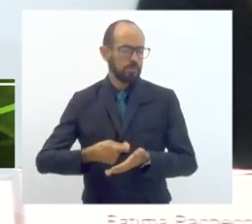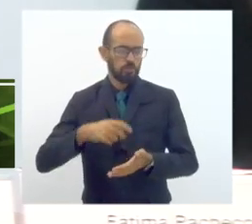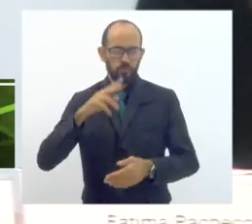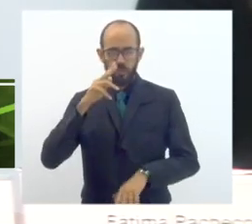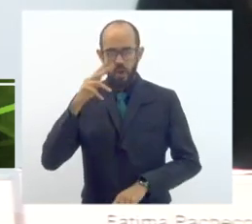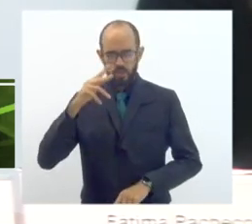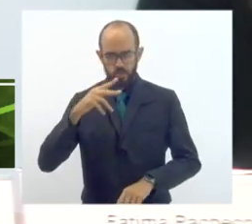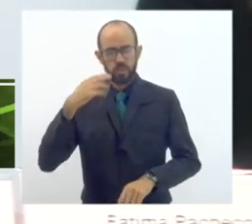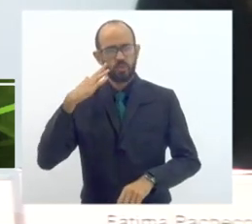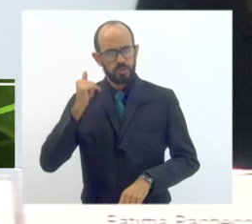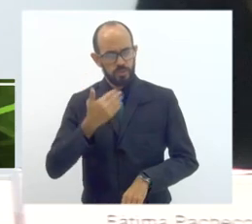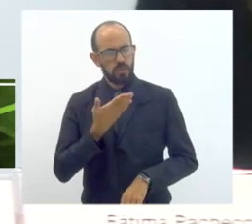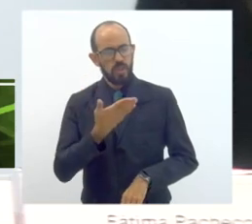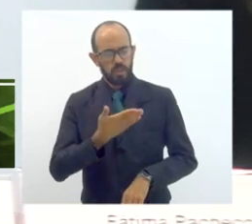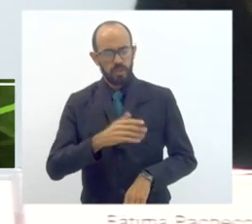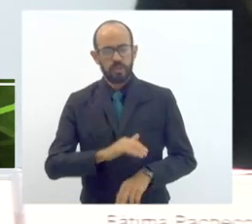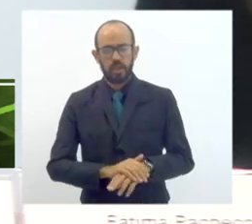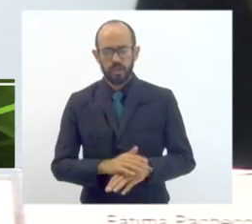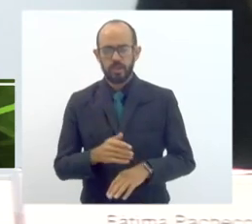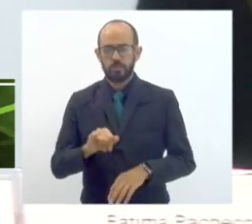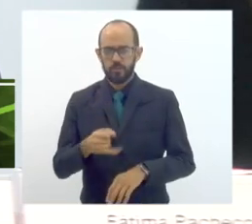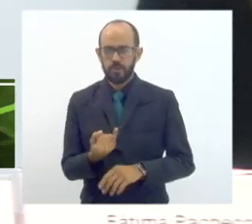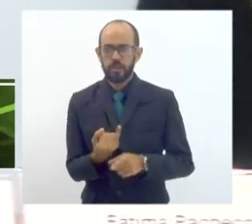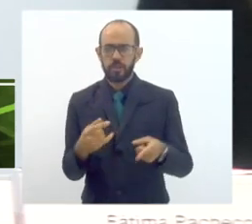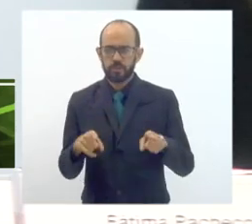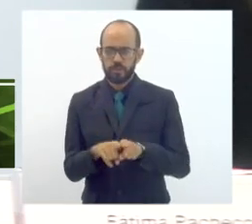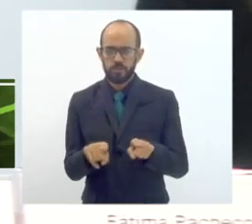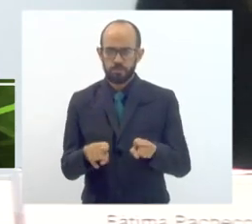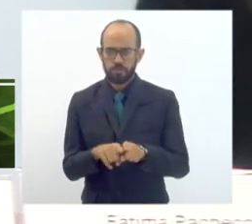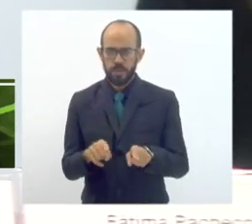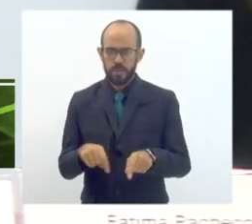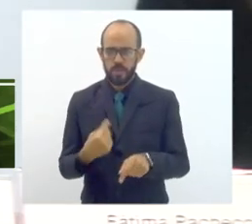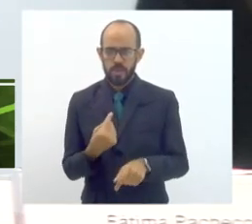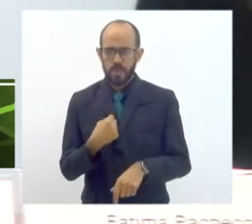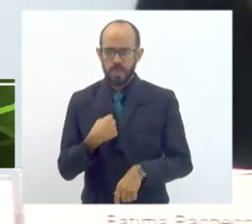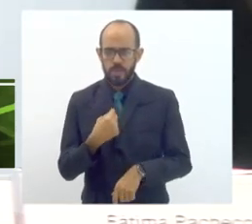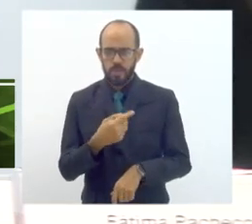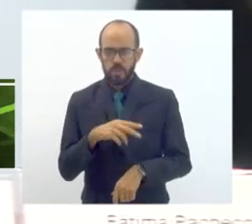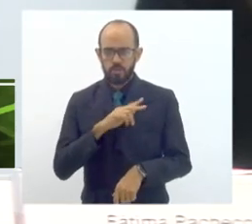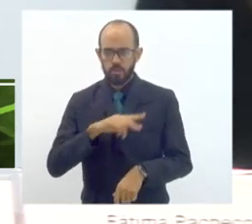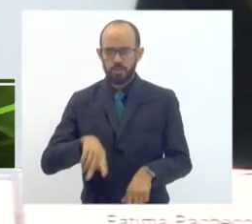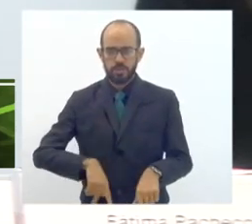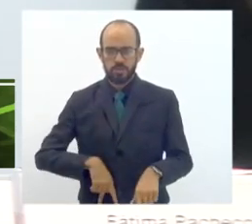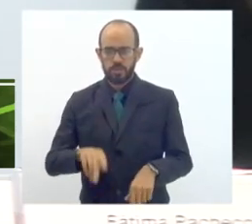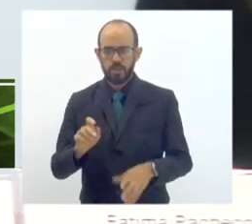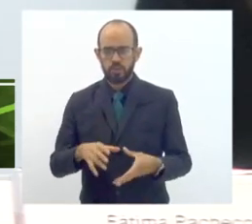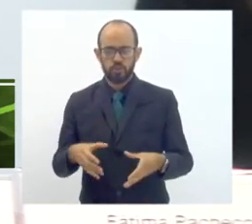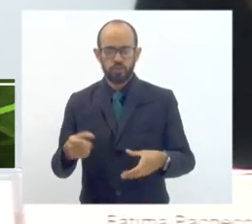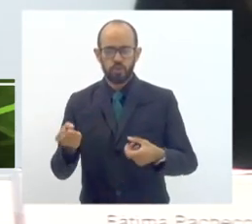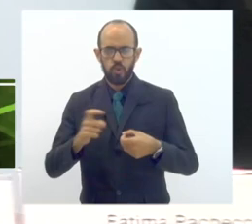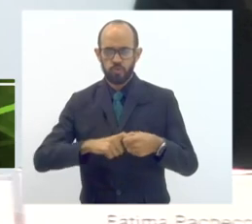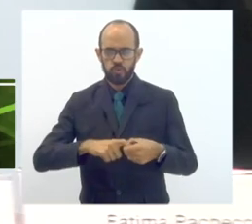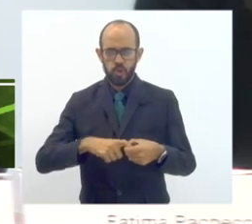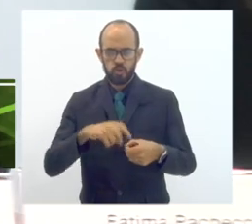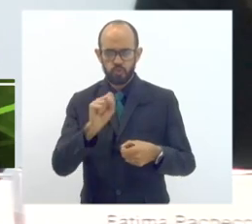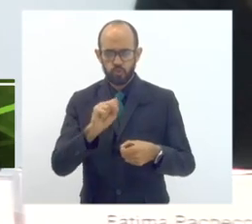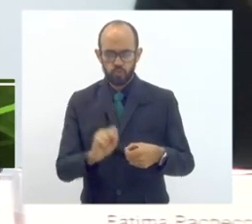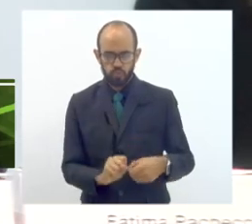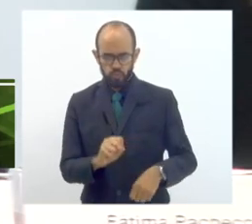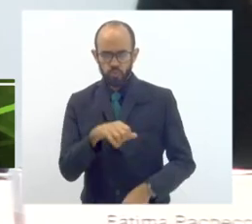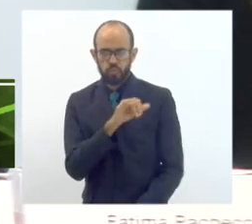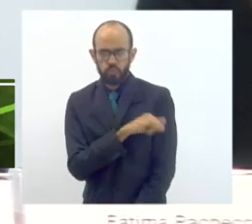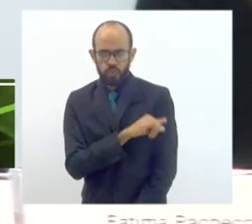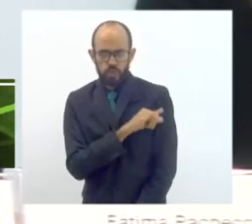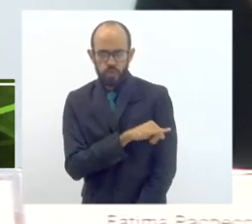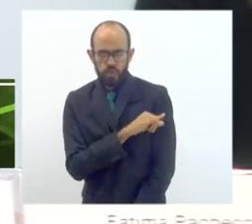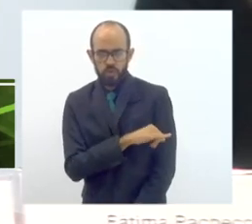eu queria aqui aproveitar, eu, como presidente do consórcio do Centro-Sul Fluminense, eu queria aproveitar algumas